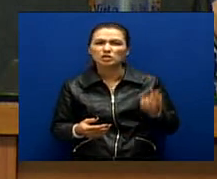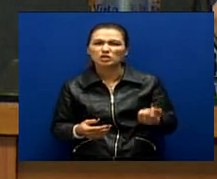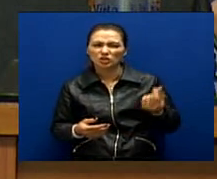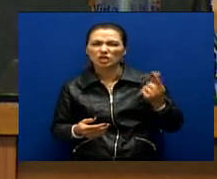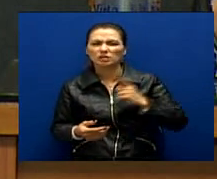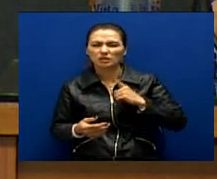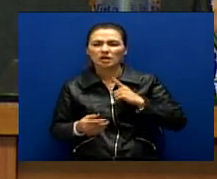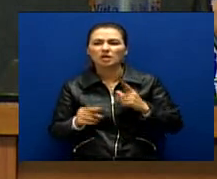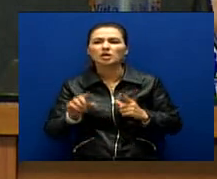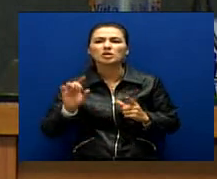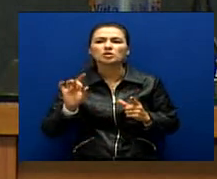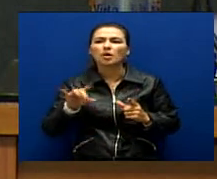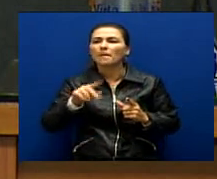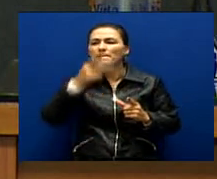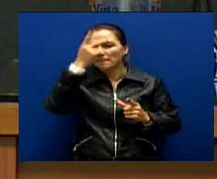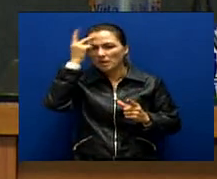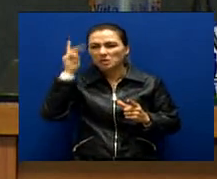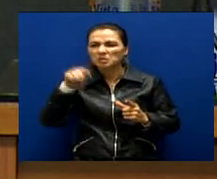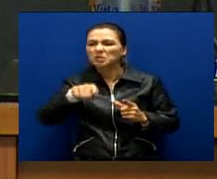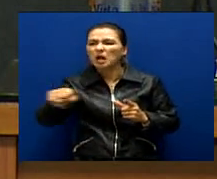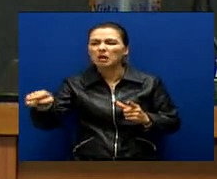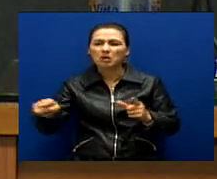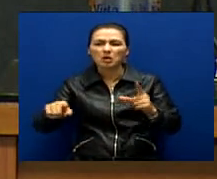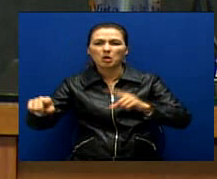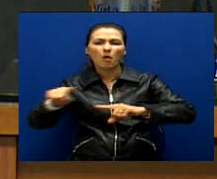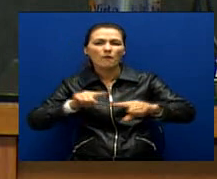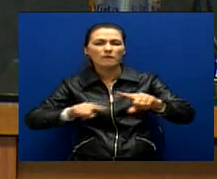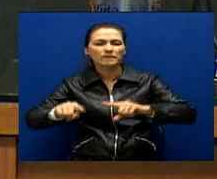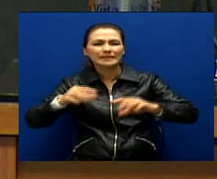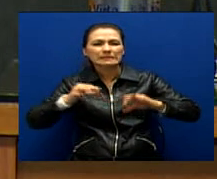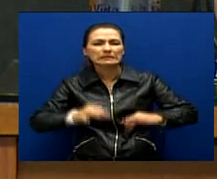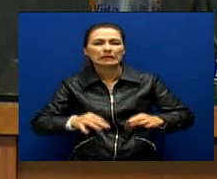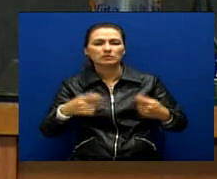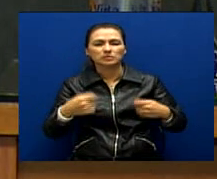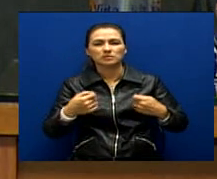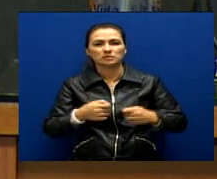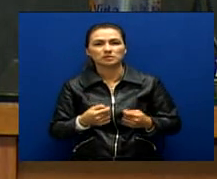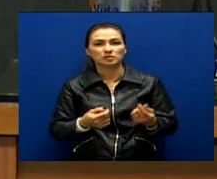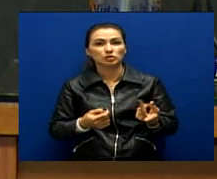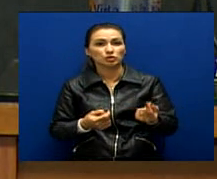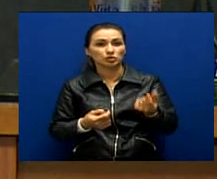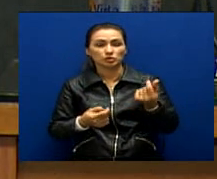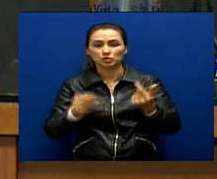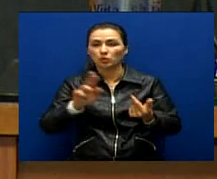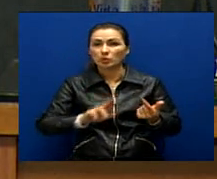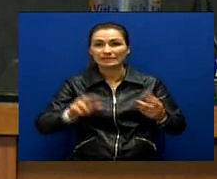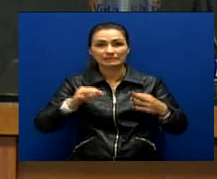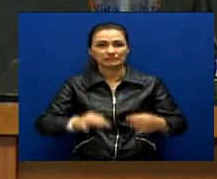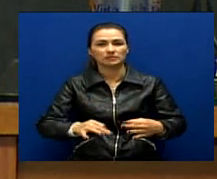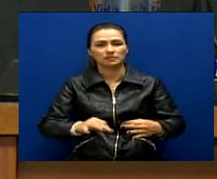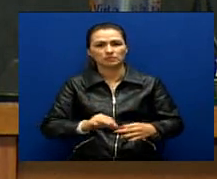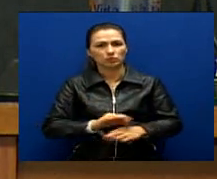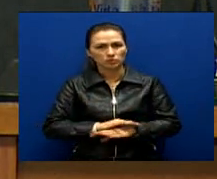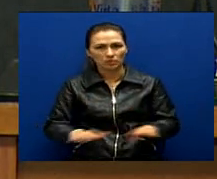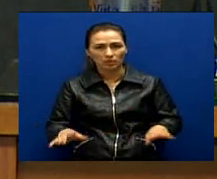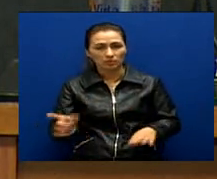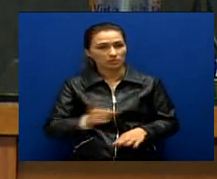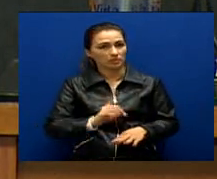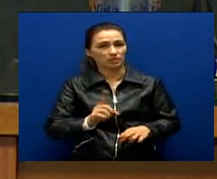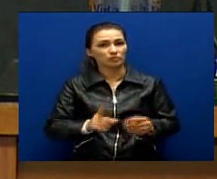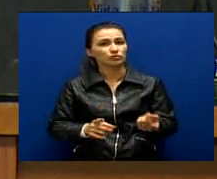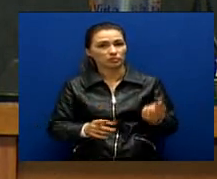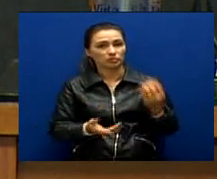muito pouco e tem uma ameaça de reduzir cada vez mais é importante não deixar de falar isso para várias das questões foram levantadas